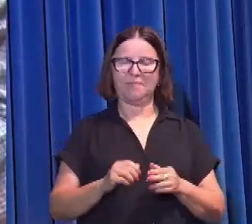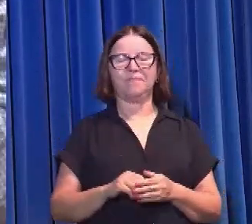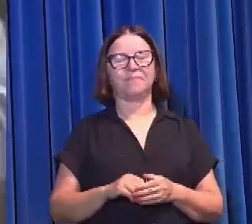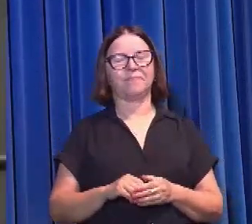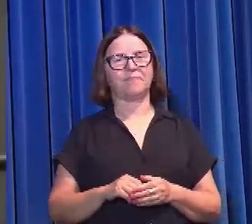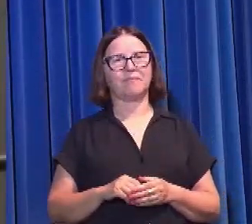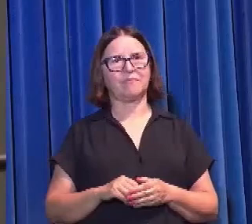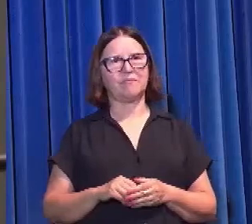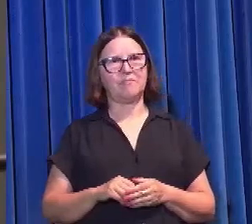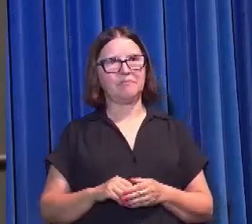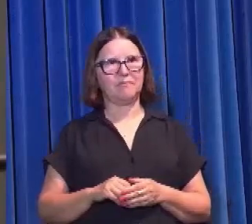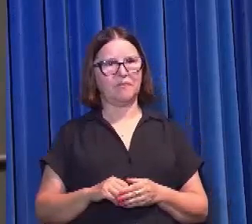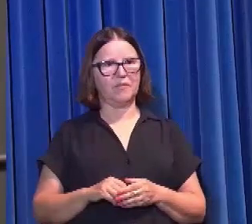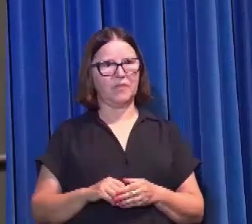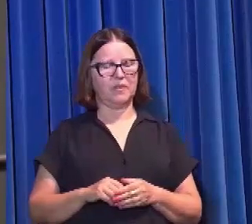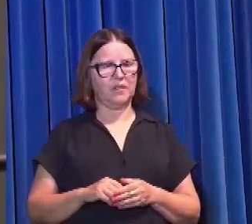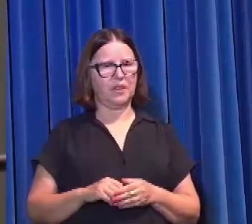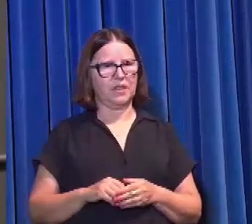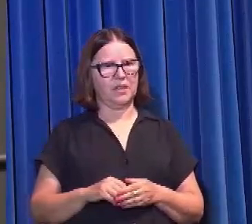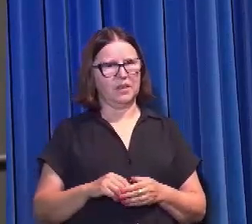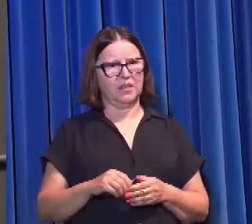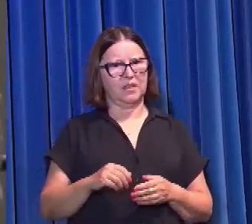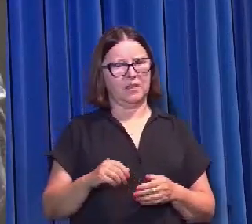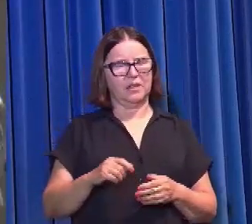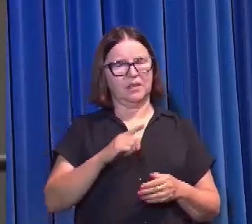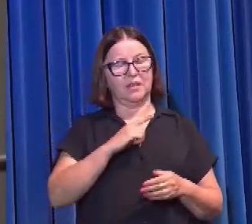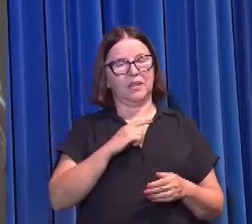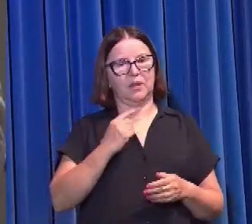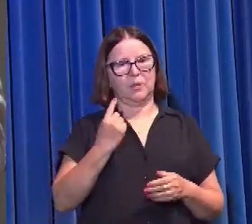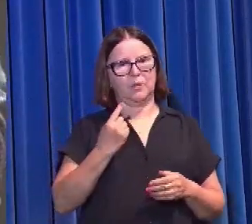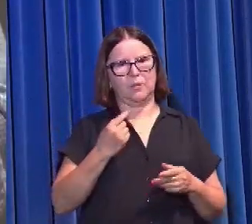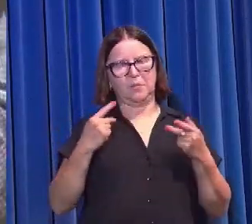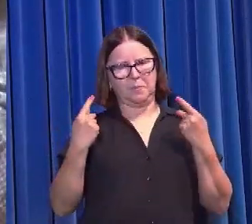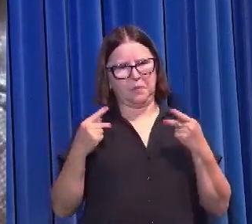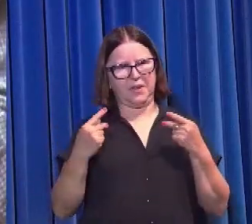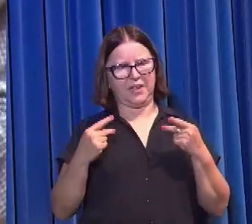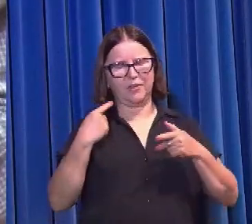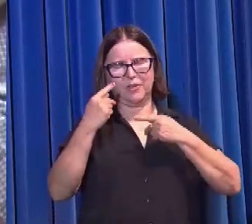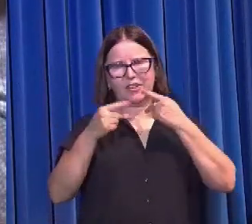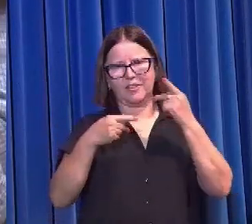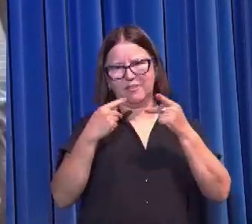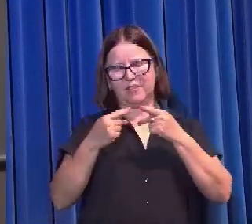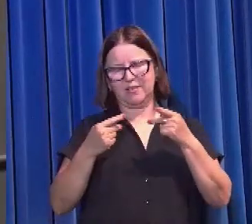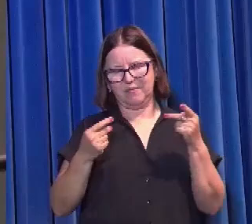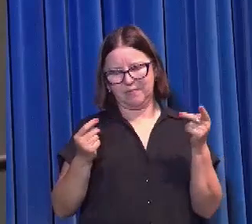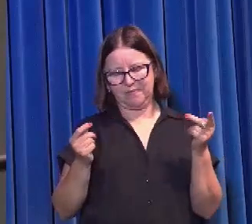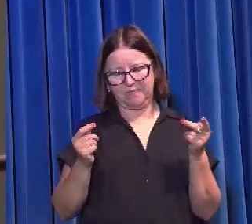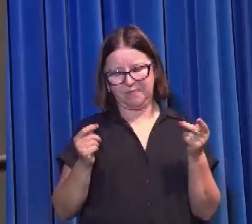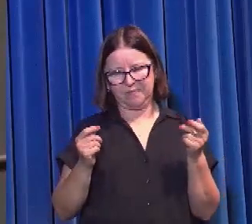nossa comunidade expondo esse texto, ele usou uma alegoria interessante, uma figura interessante.